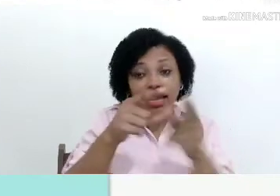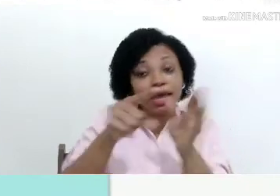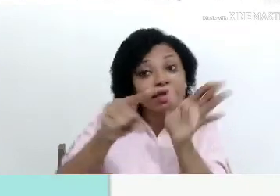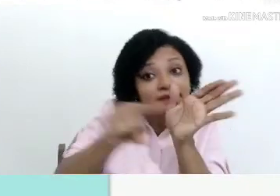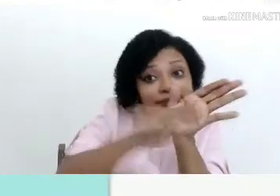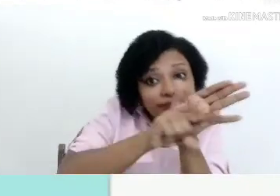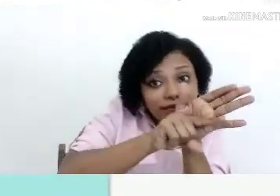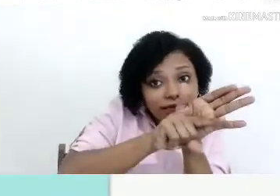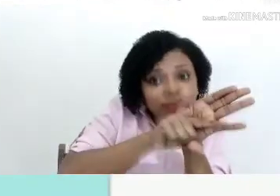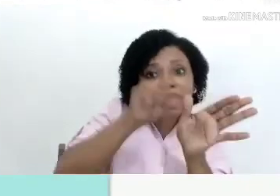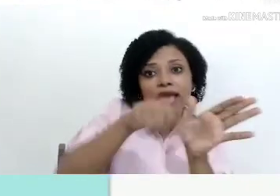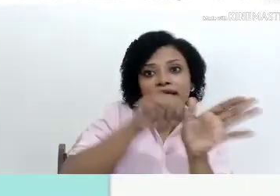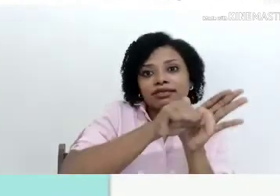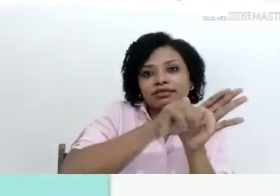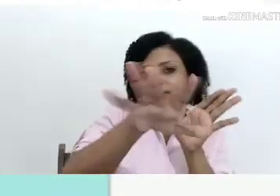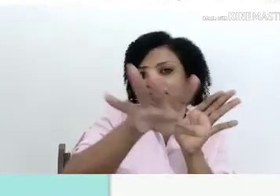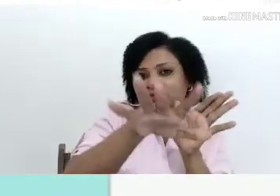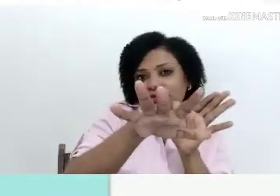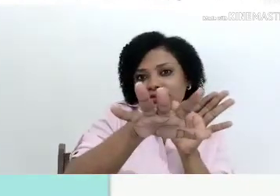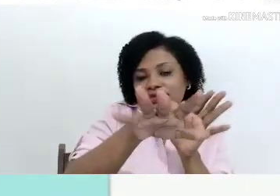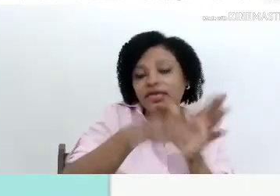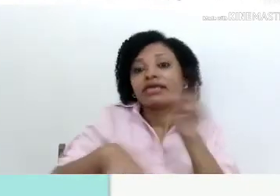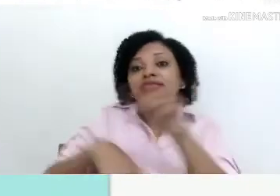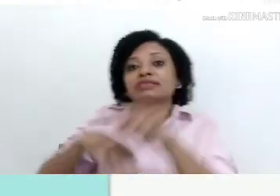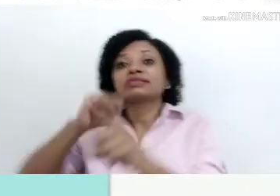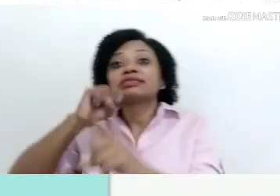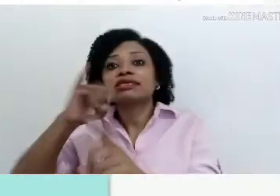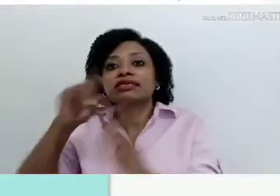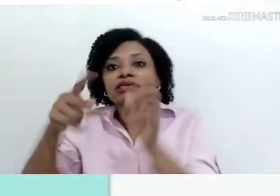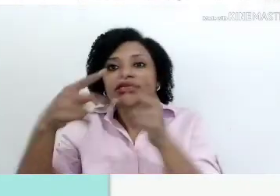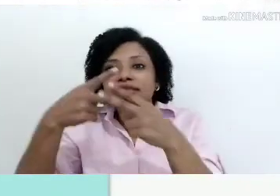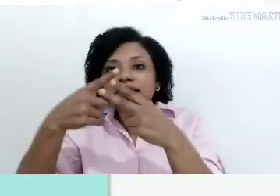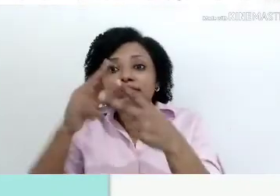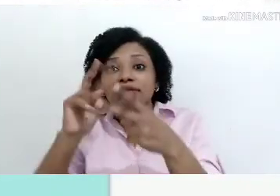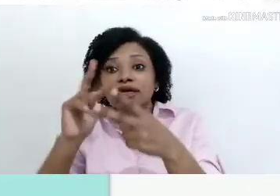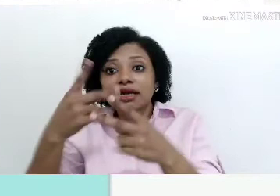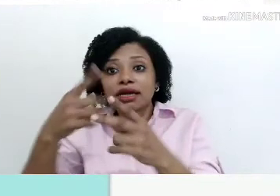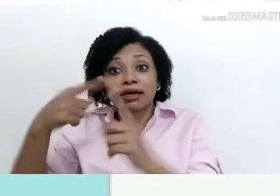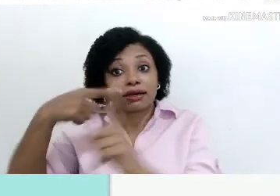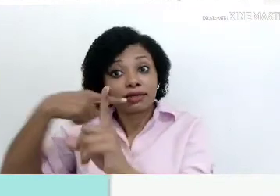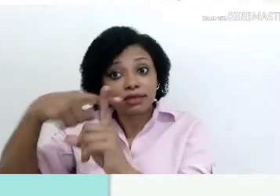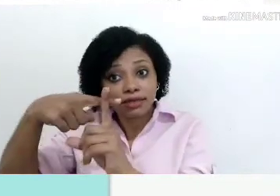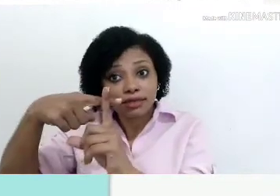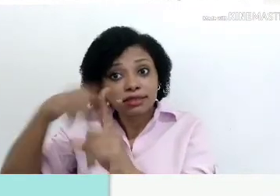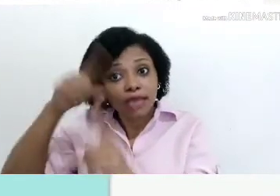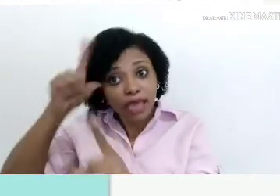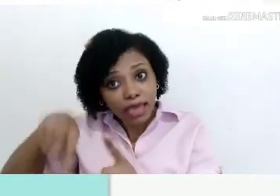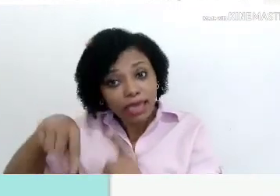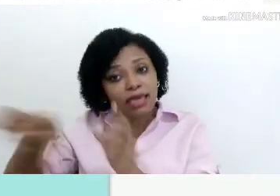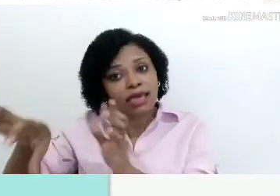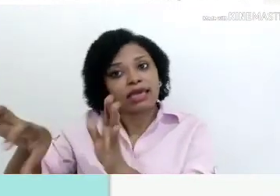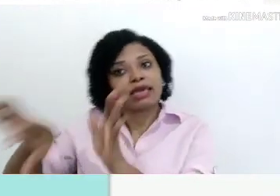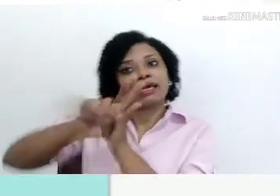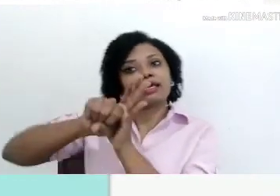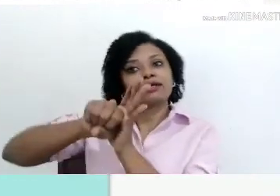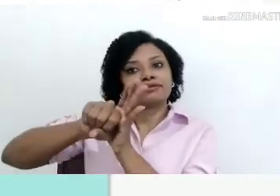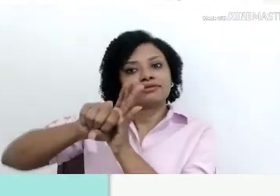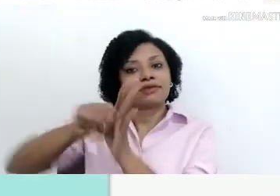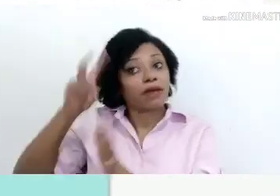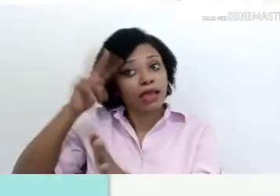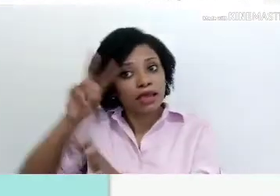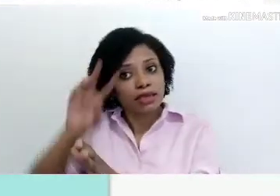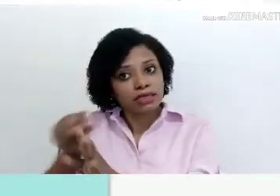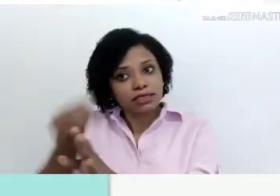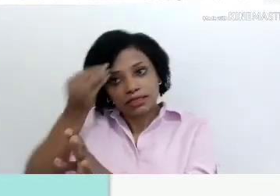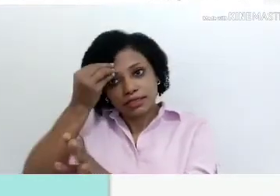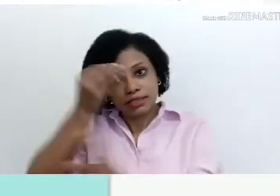exotérmica. Toda vida que o ΔH for positivo, uma reação endotérmica. Lembrando que na